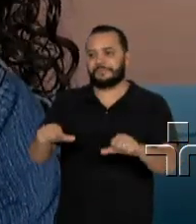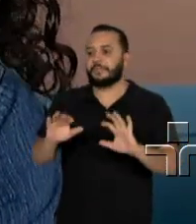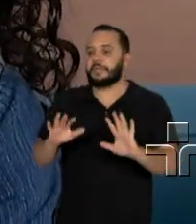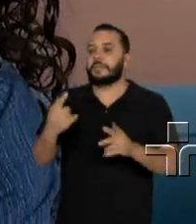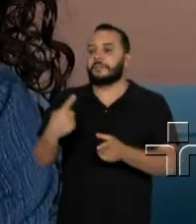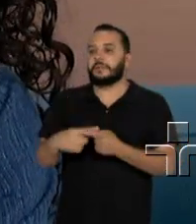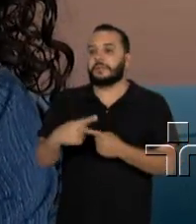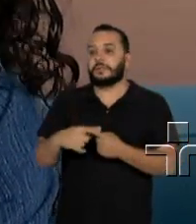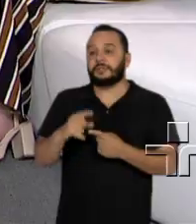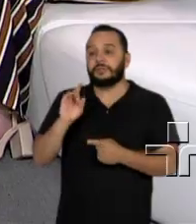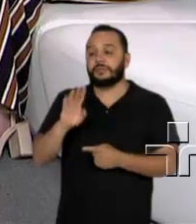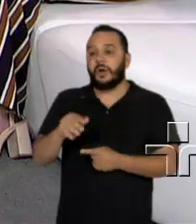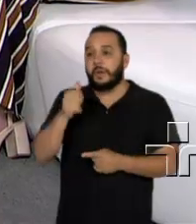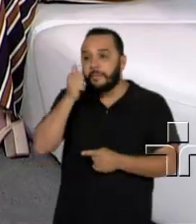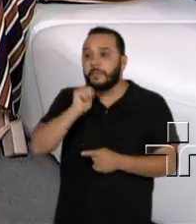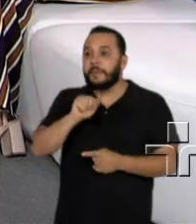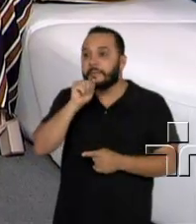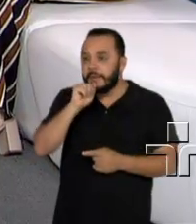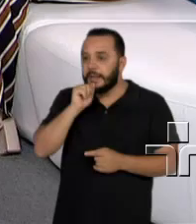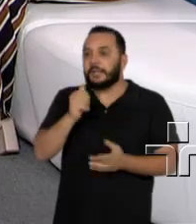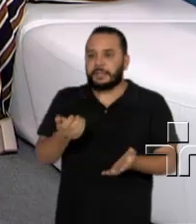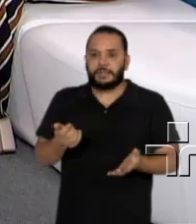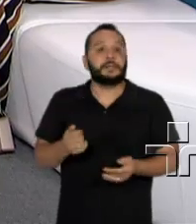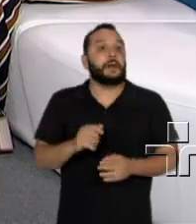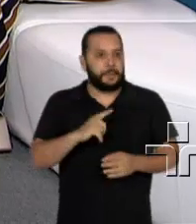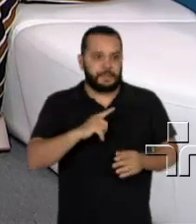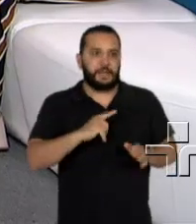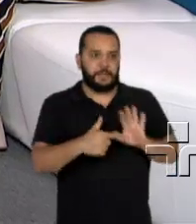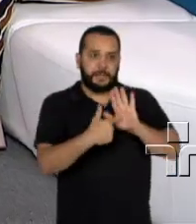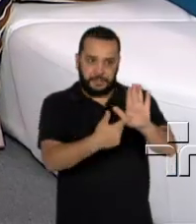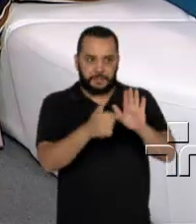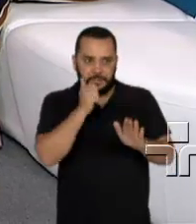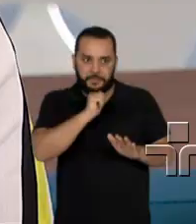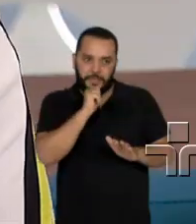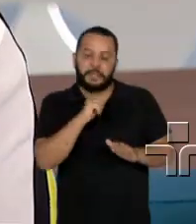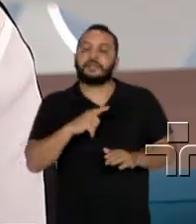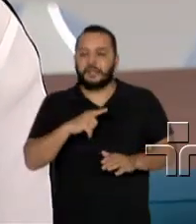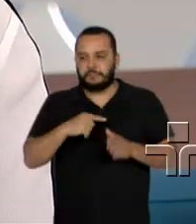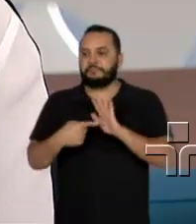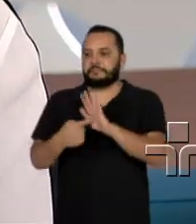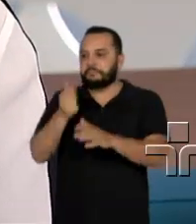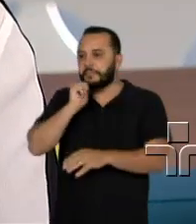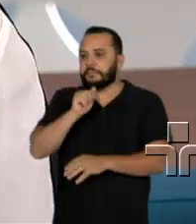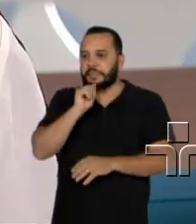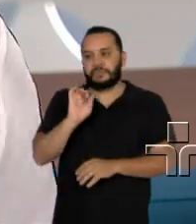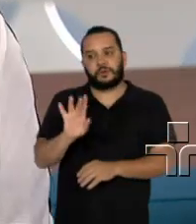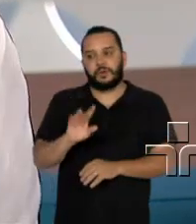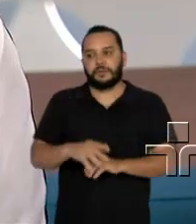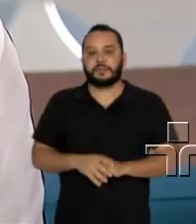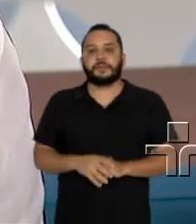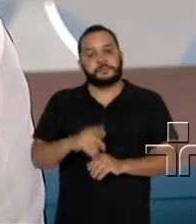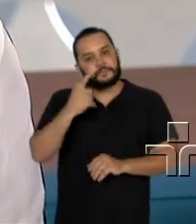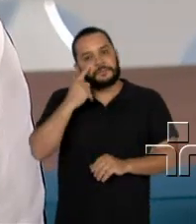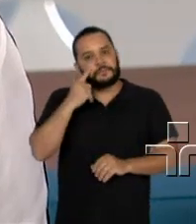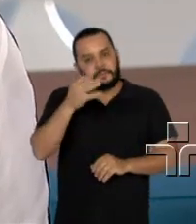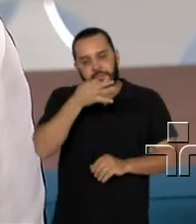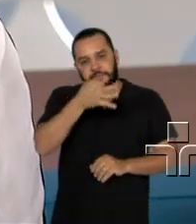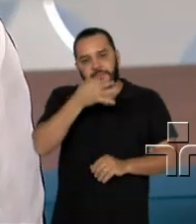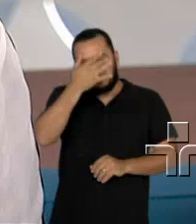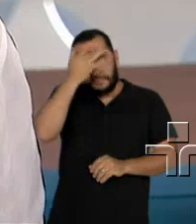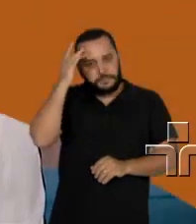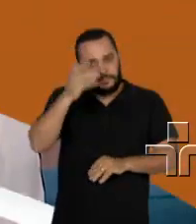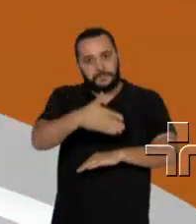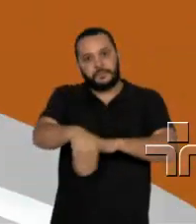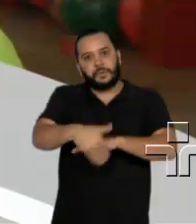ter pra se manter as mães mas vai ter essa apresentação para as mães vai legal e vamos ouvir a opinião dos telespectadores no